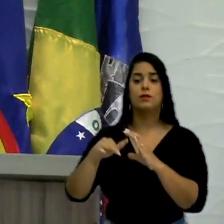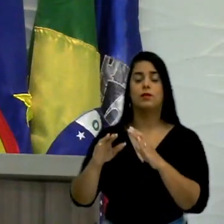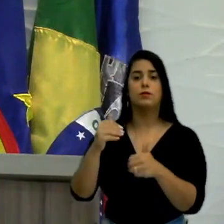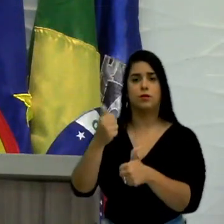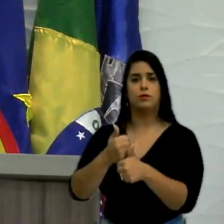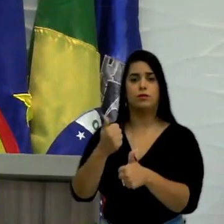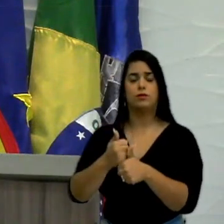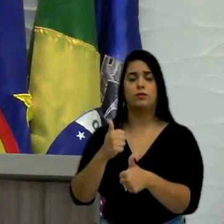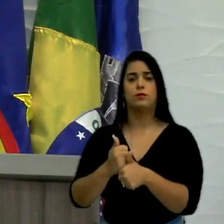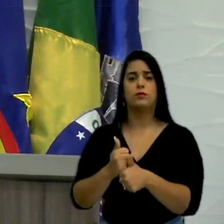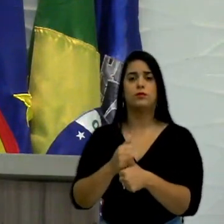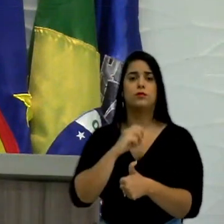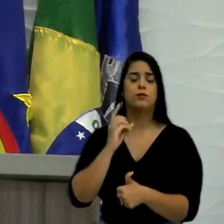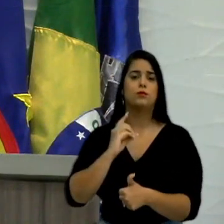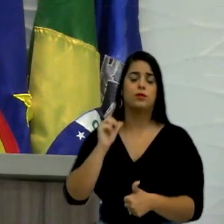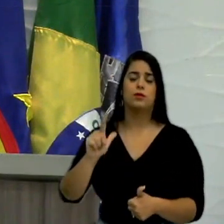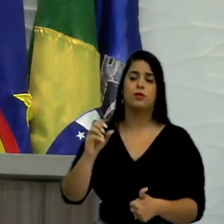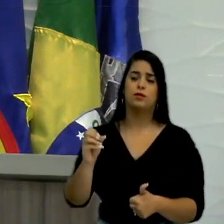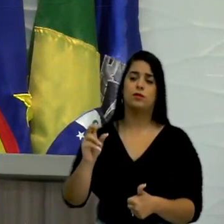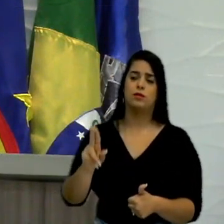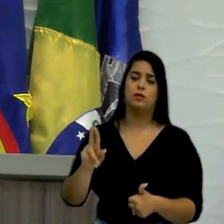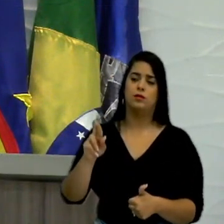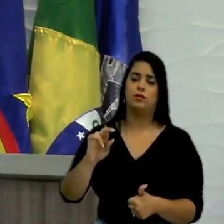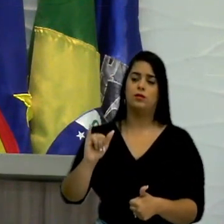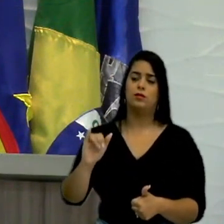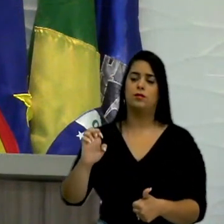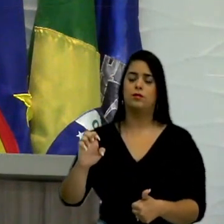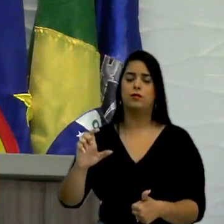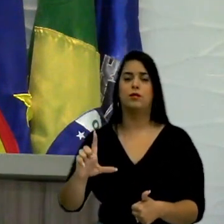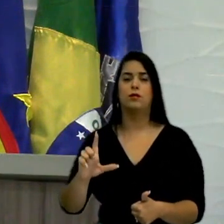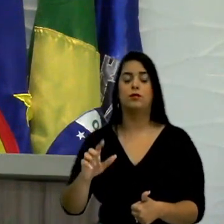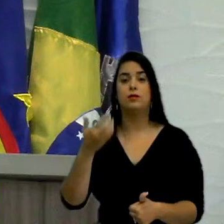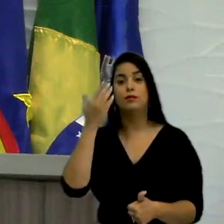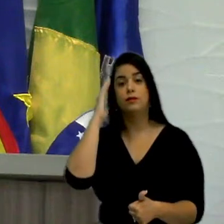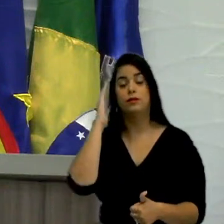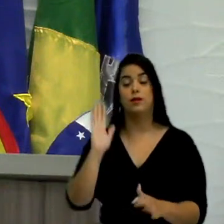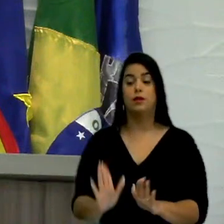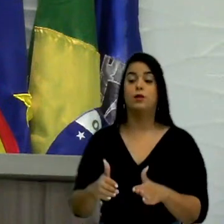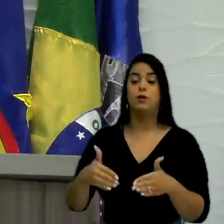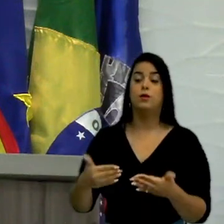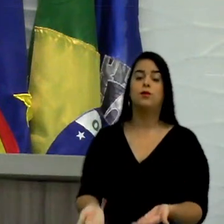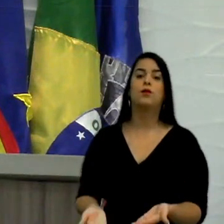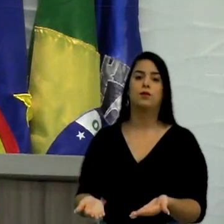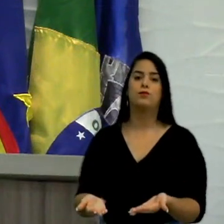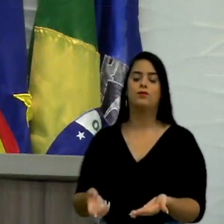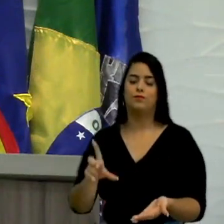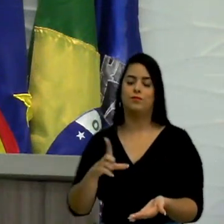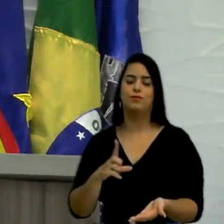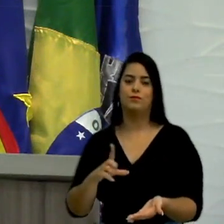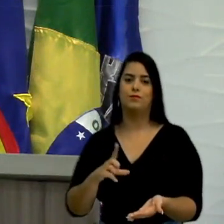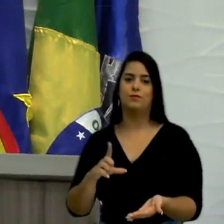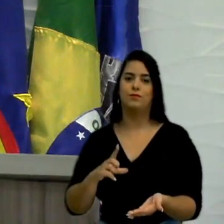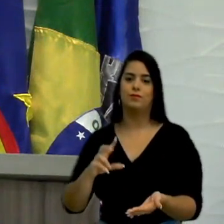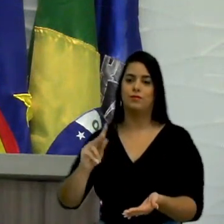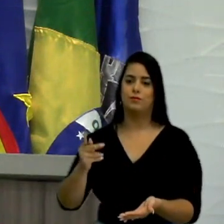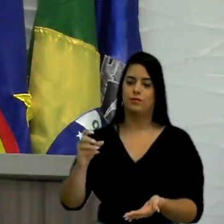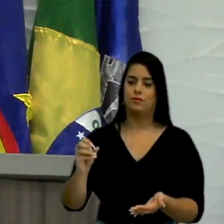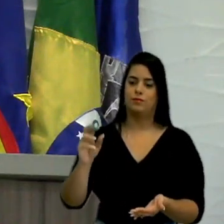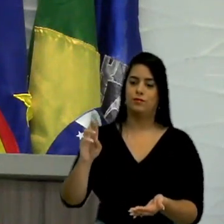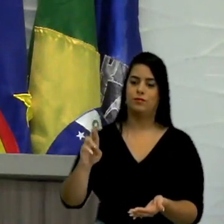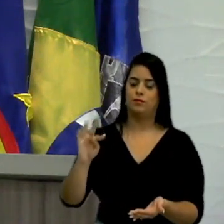a relação das comunidades, para ver quais delas serão implementadas essas hortas comunitárias, e a gente vai